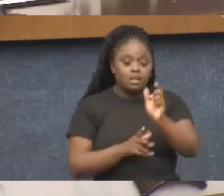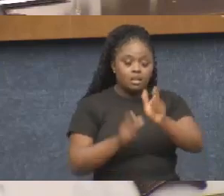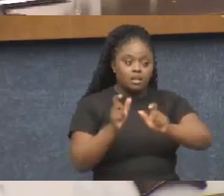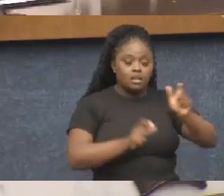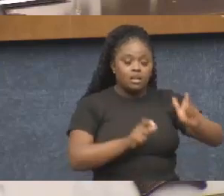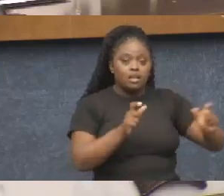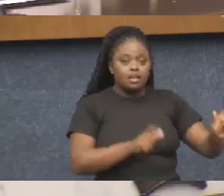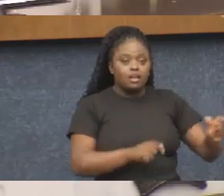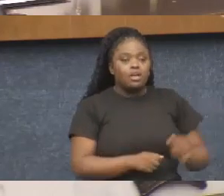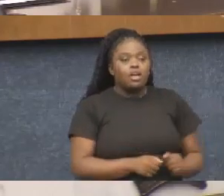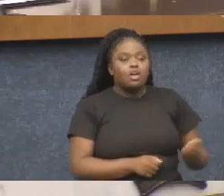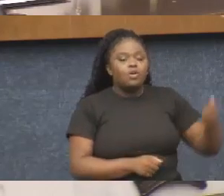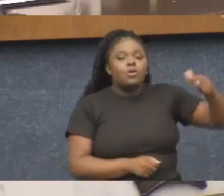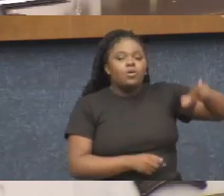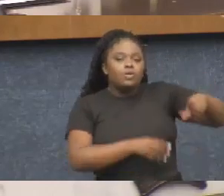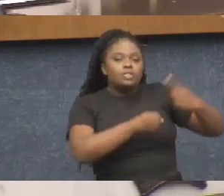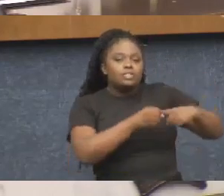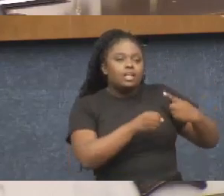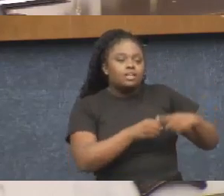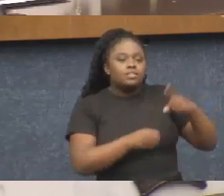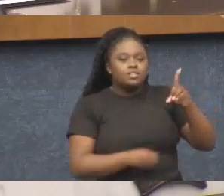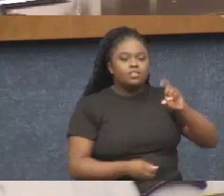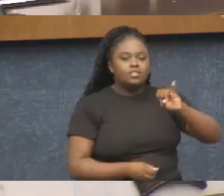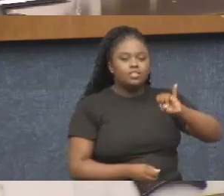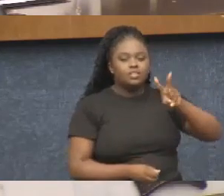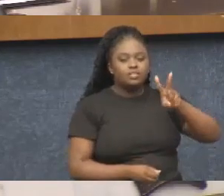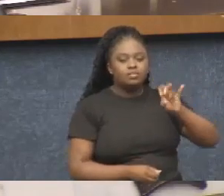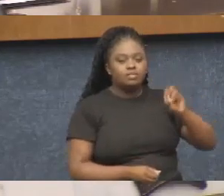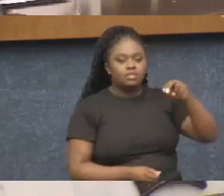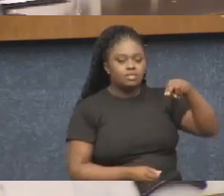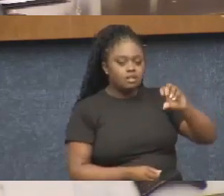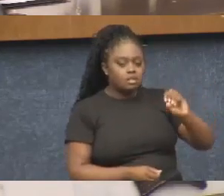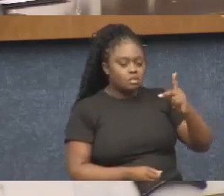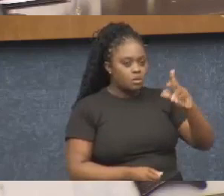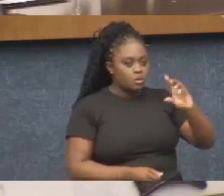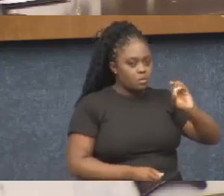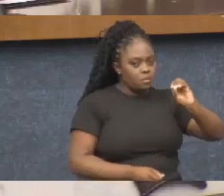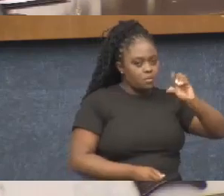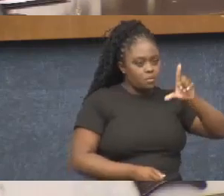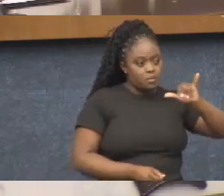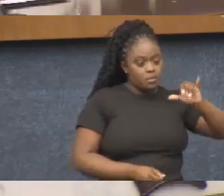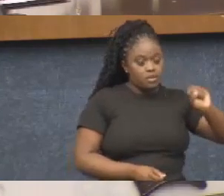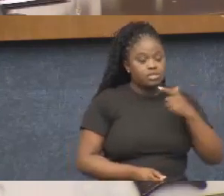pessoas vieram de Divinópolis também, né? E eu tenho muito orgulho